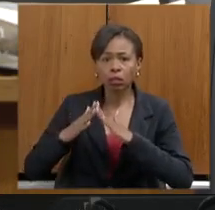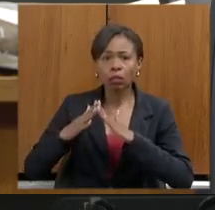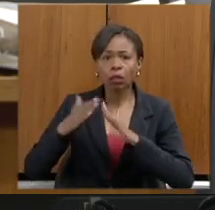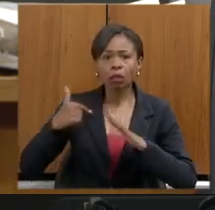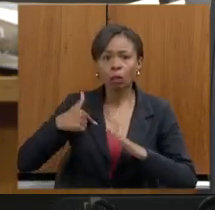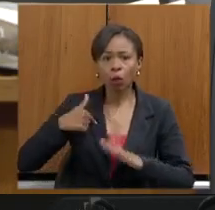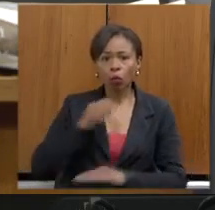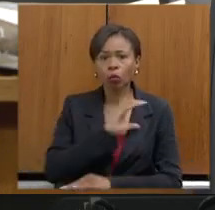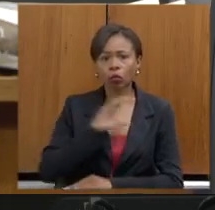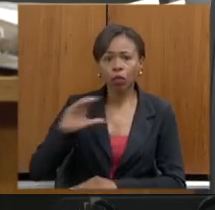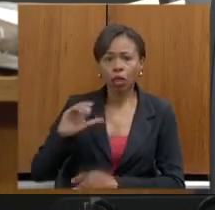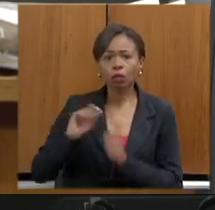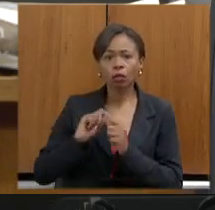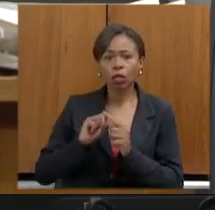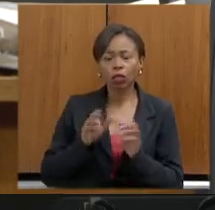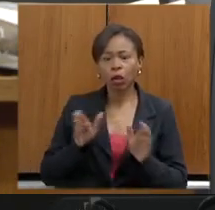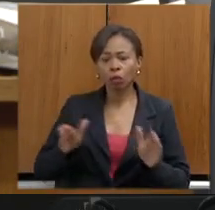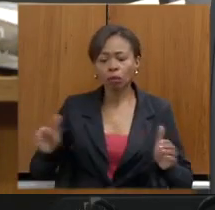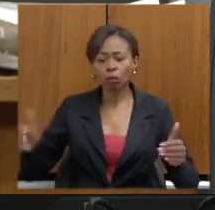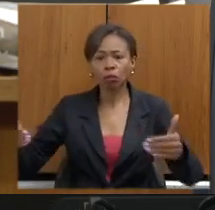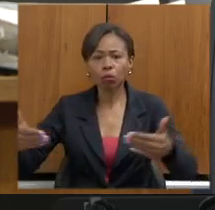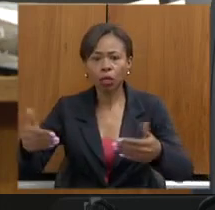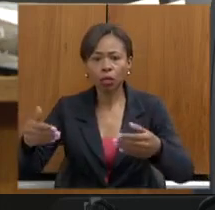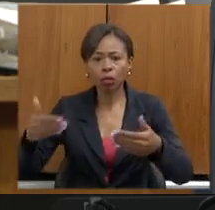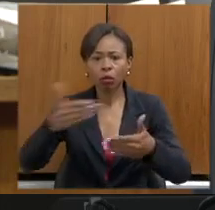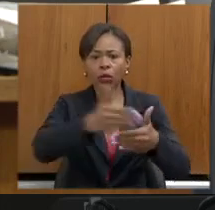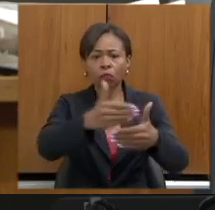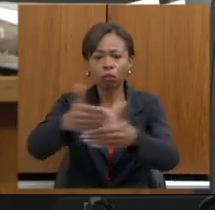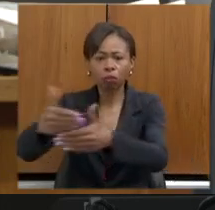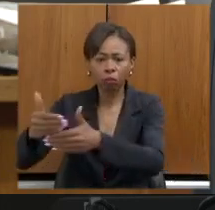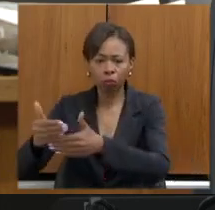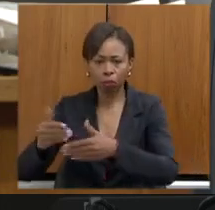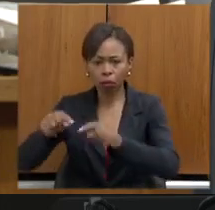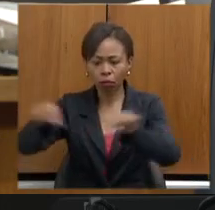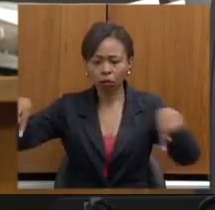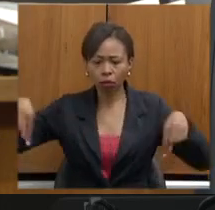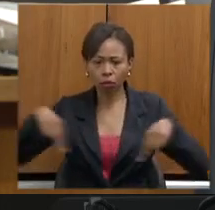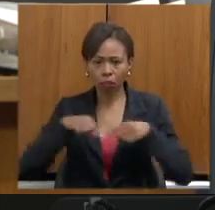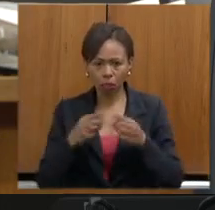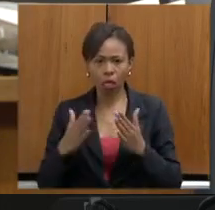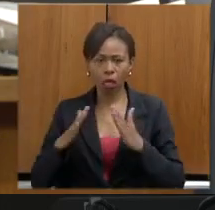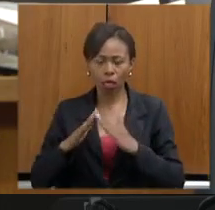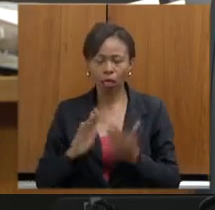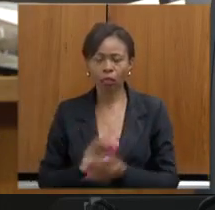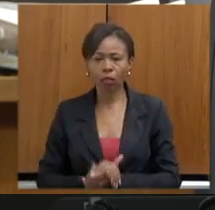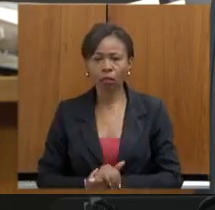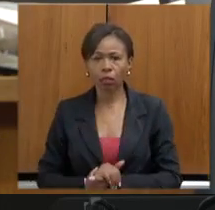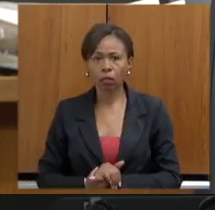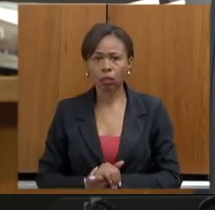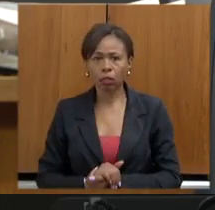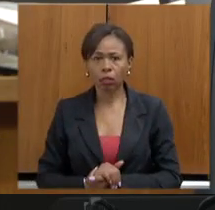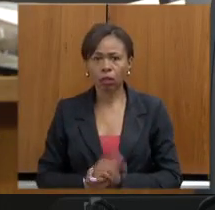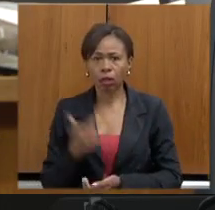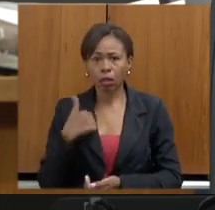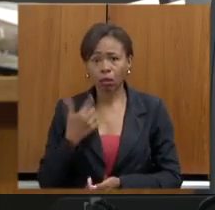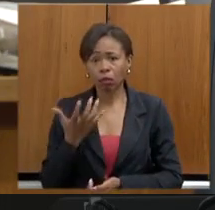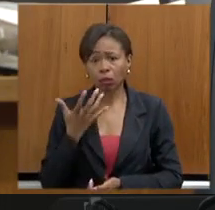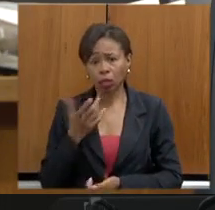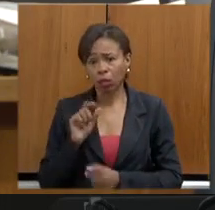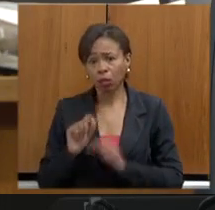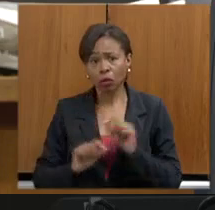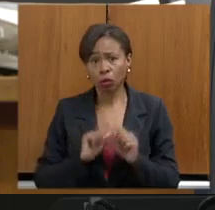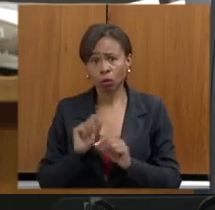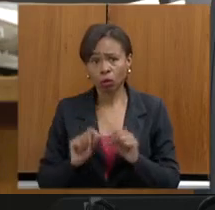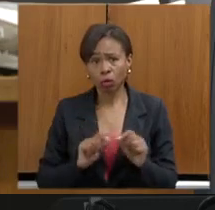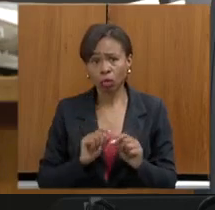ser tem que ser feito né Eu até queria ser uma uma união dos Bombeiros com a TV Assembleia para